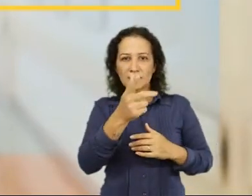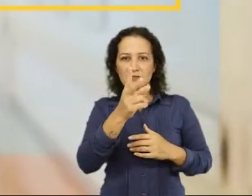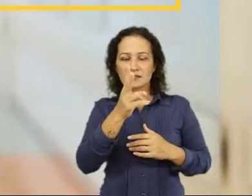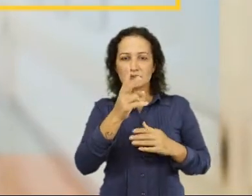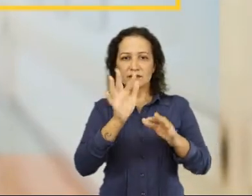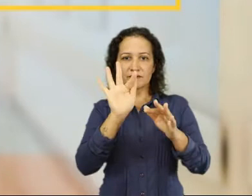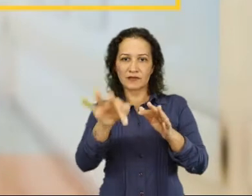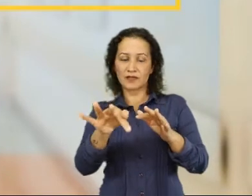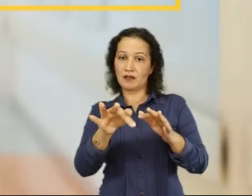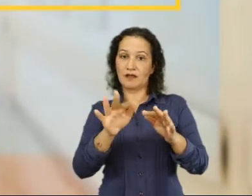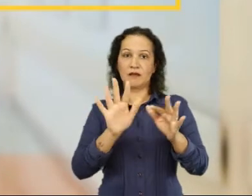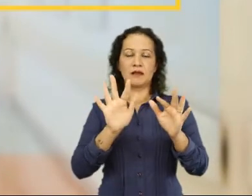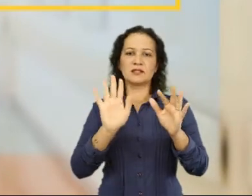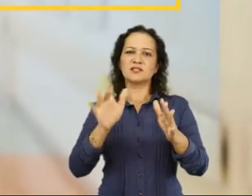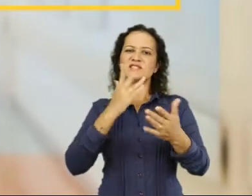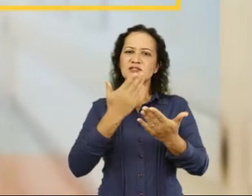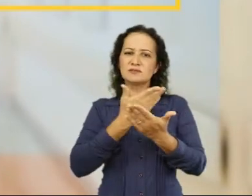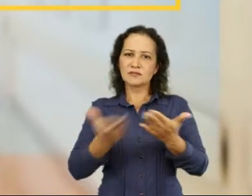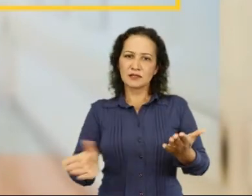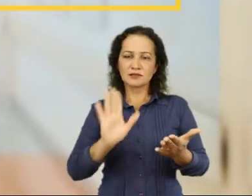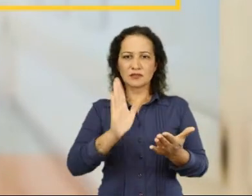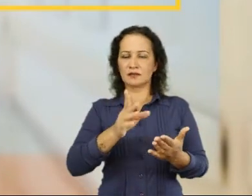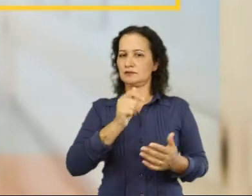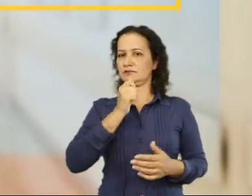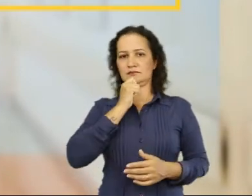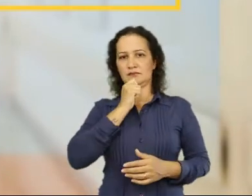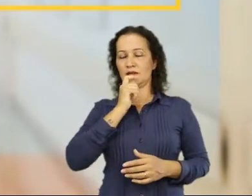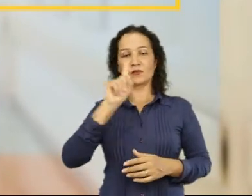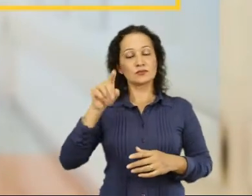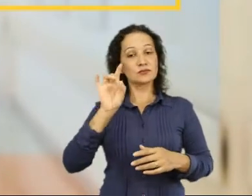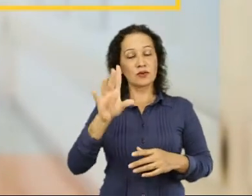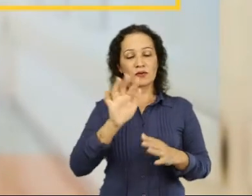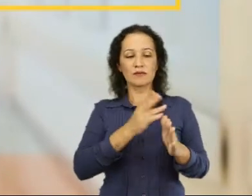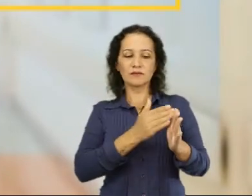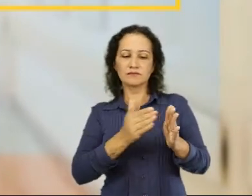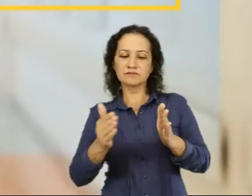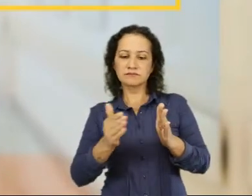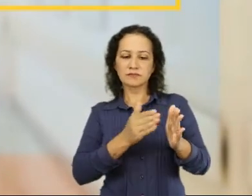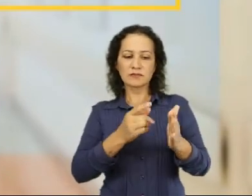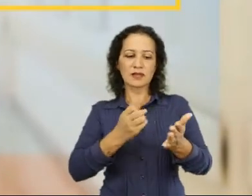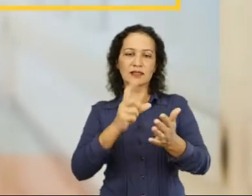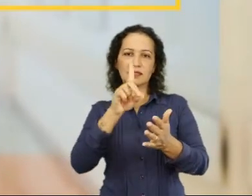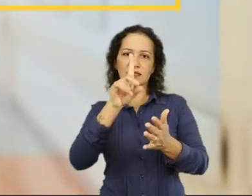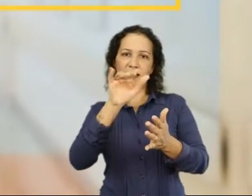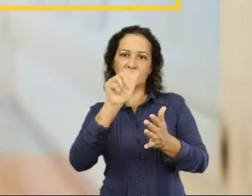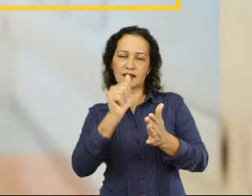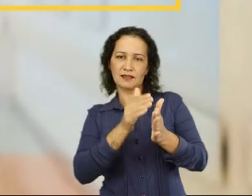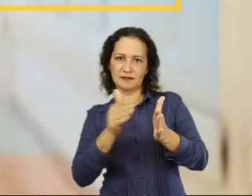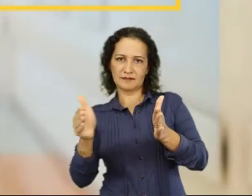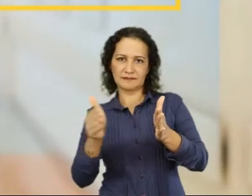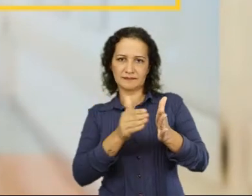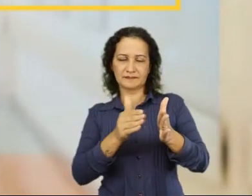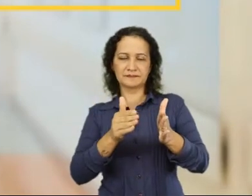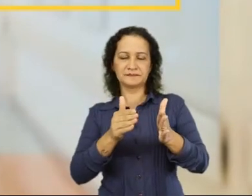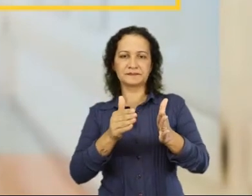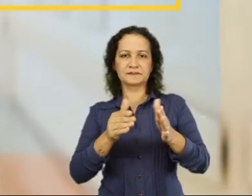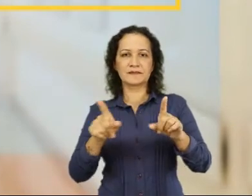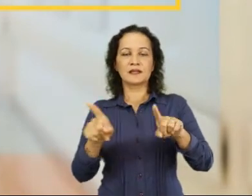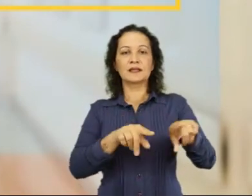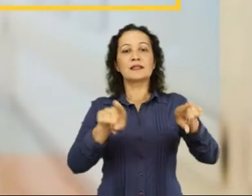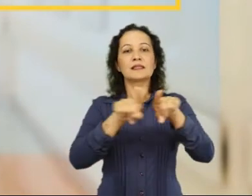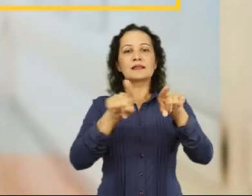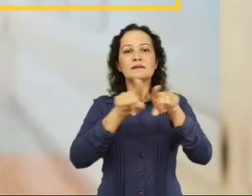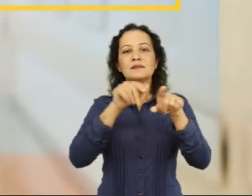não os vencidos, é claro. Outro item importante ainda no artigo 1º é retirar do refrigerador a quantidade